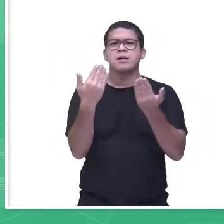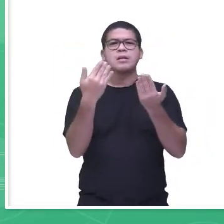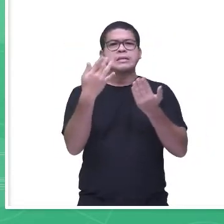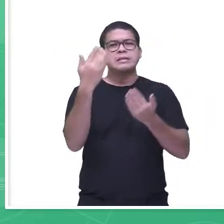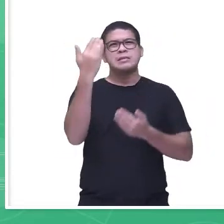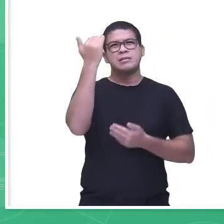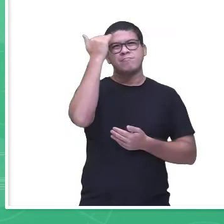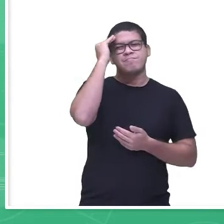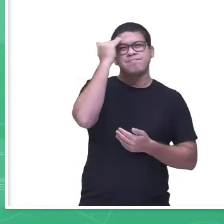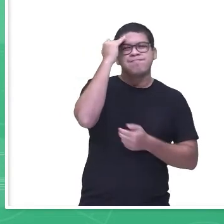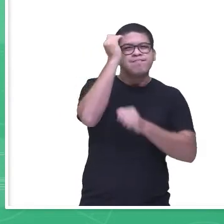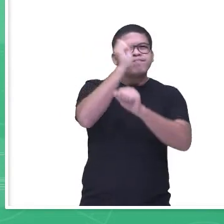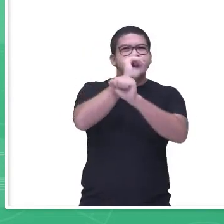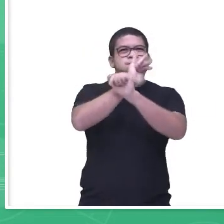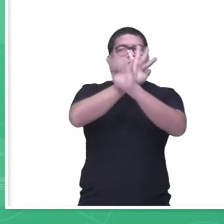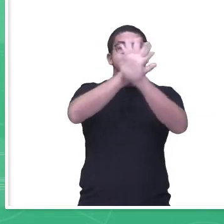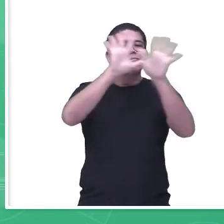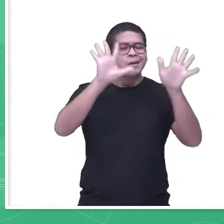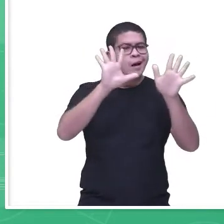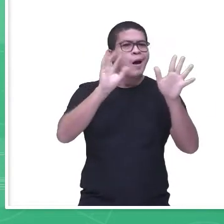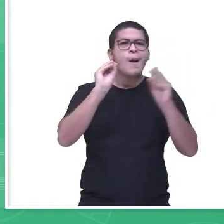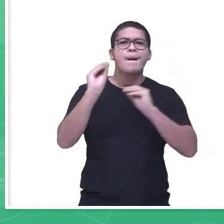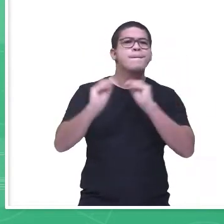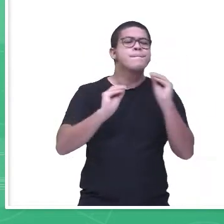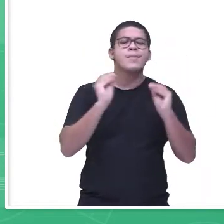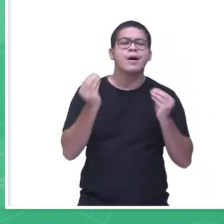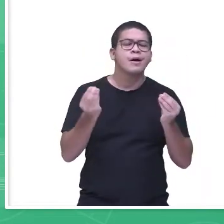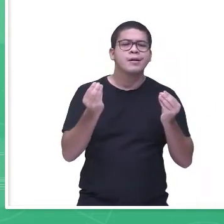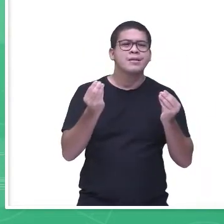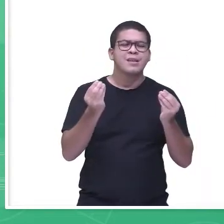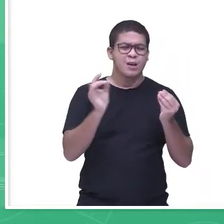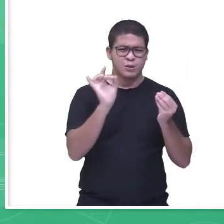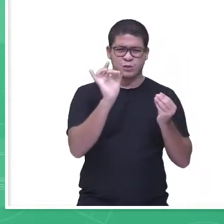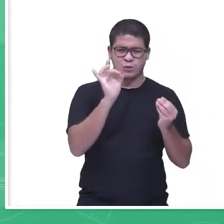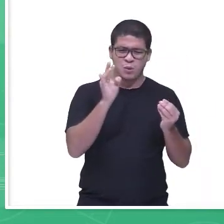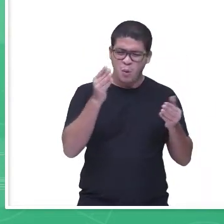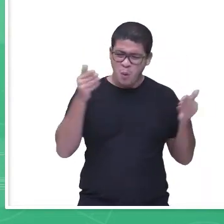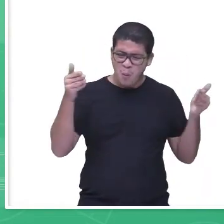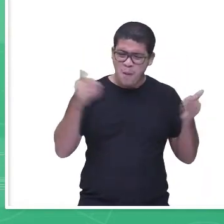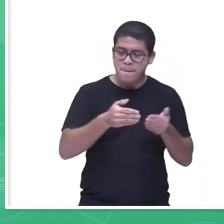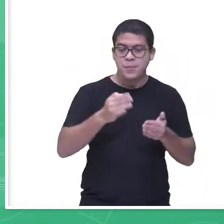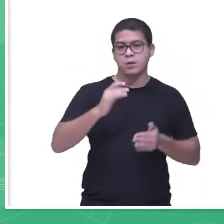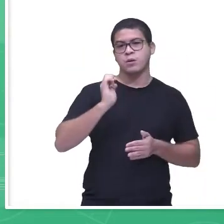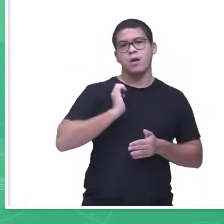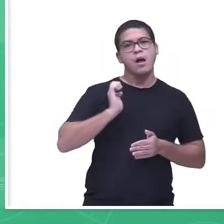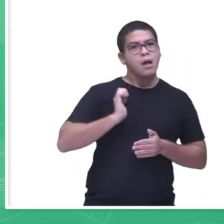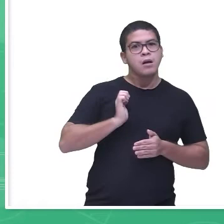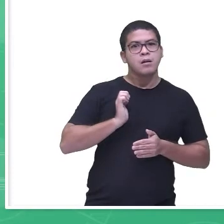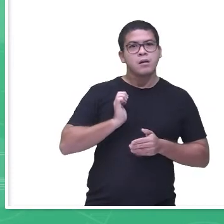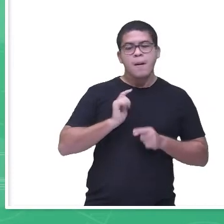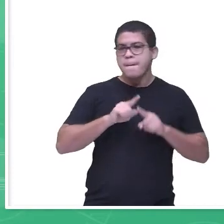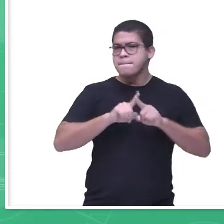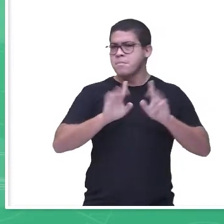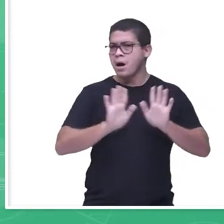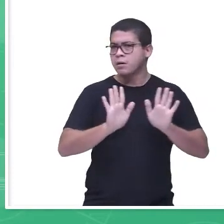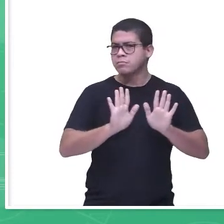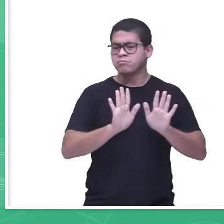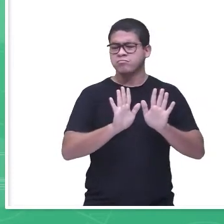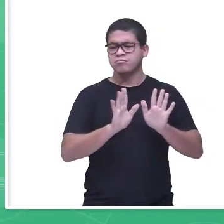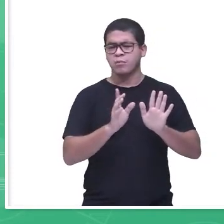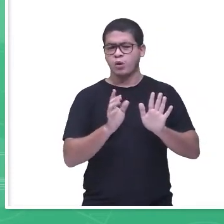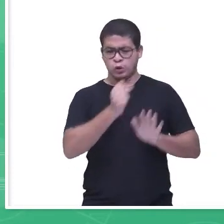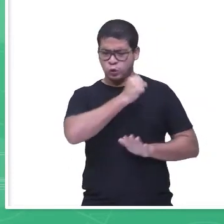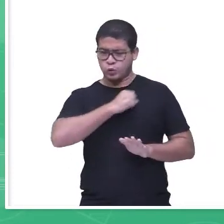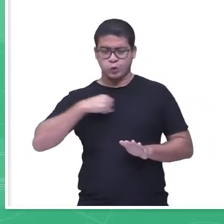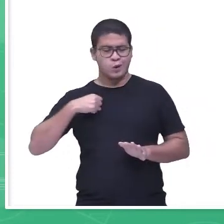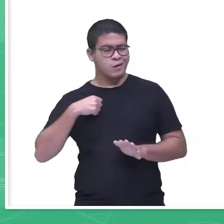as coisas, e isso daí não era para qualquer um, era só para quem tinha realmente posses, e Sócrates não tinha